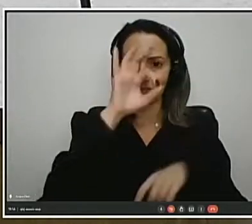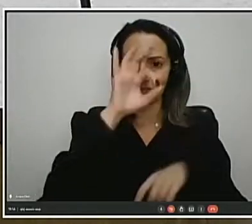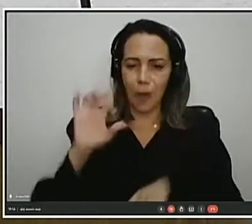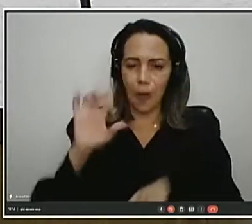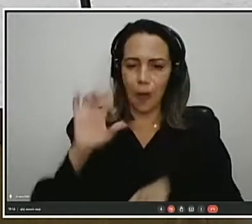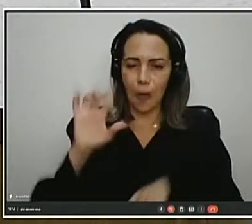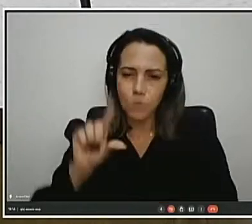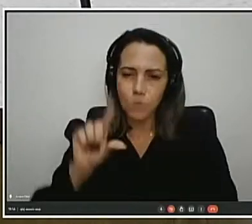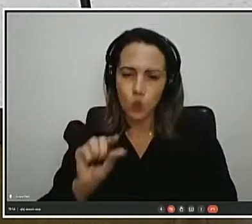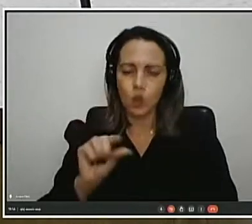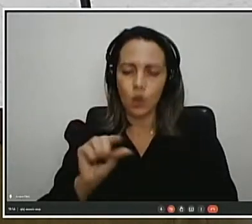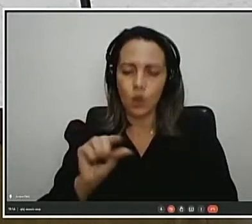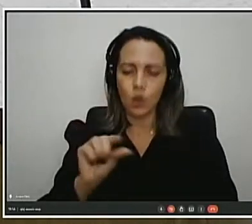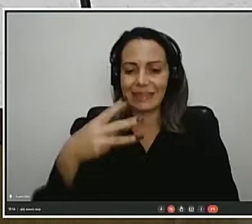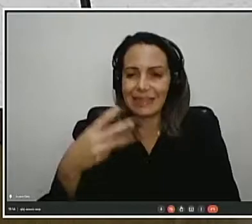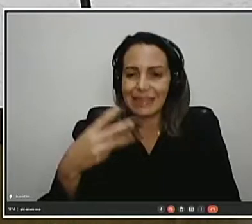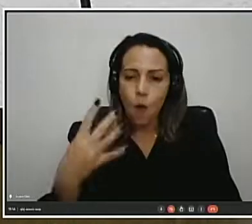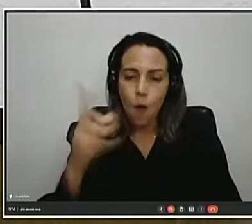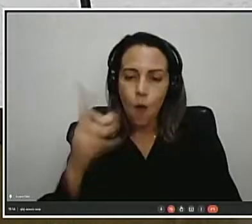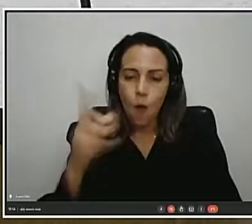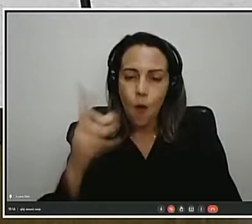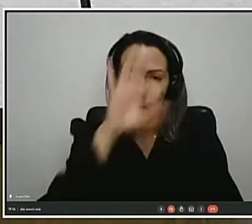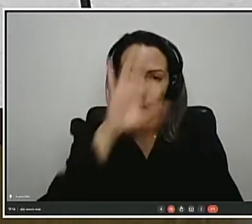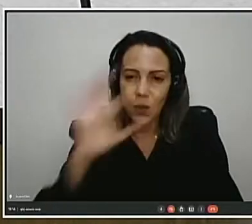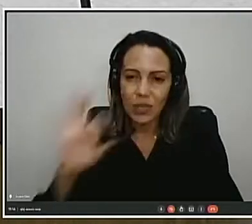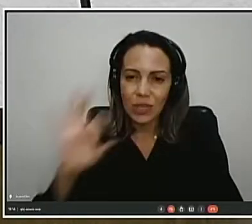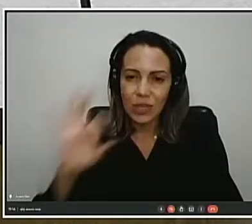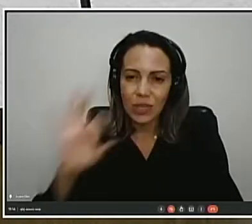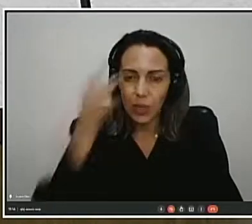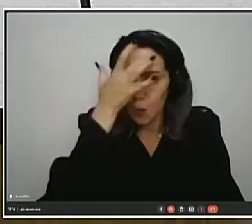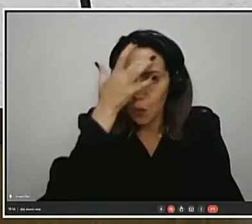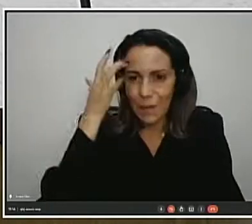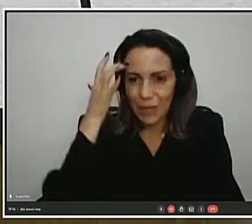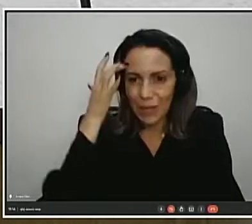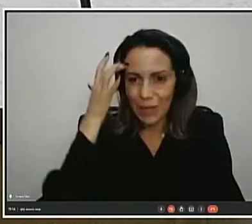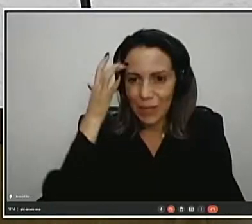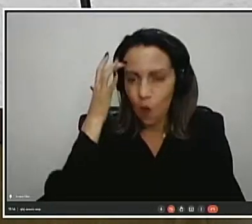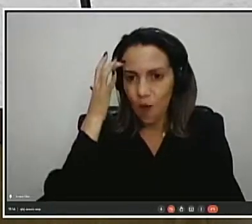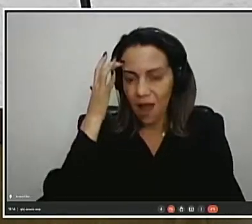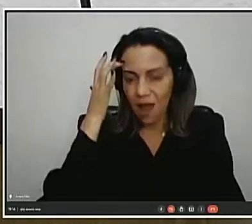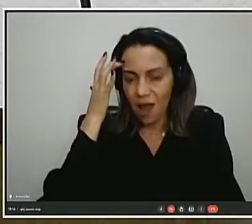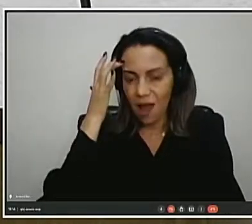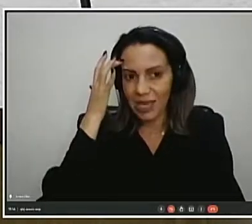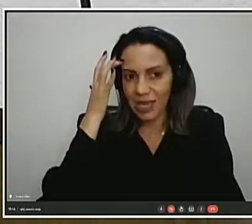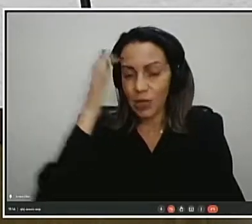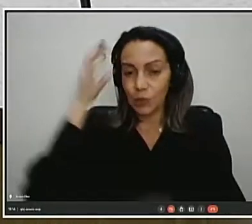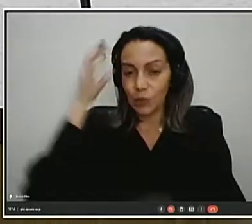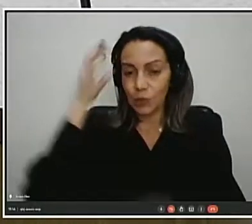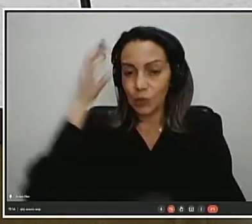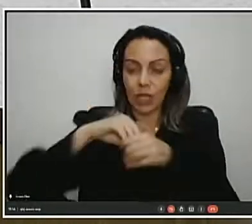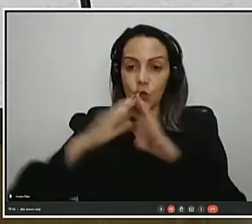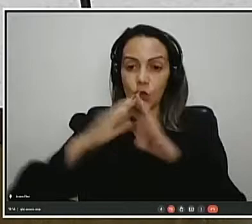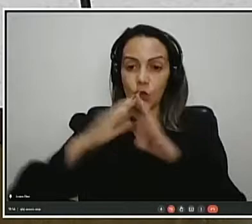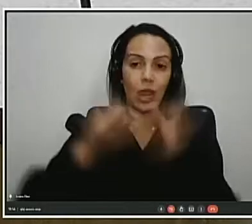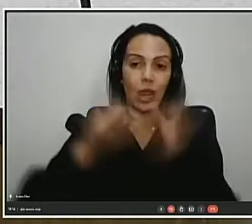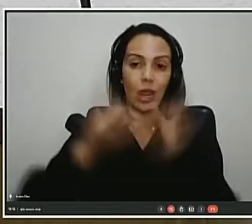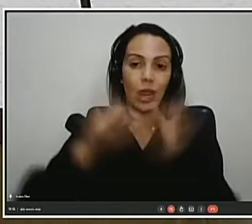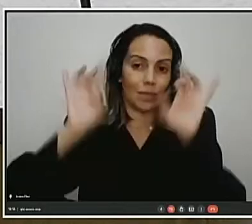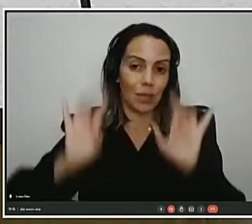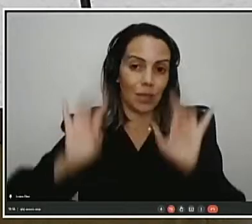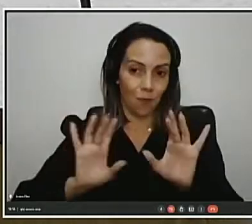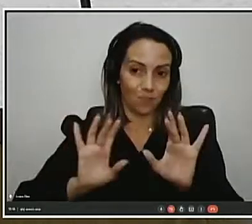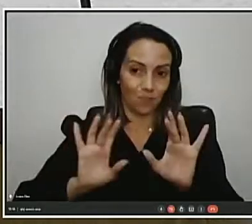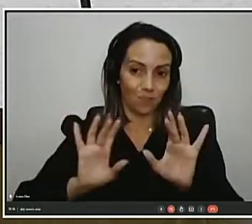34% das pessoas com deficiência estão em escolas especiais, segundo o censo escolar do INEP, divulgado em janeiro deste